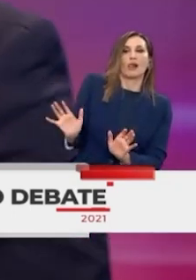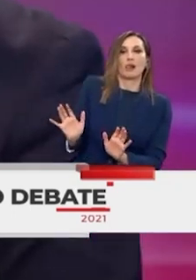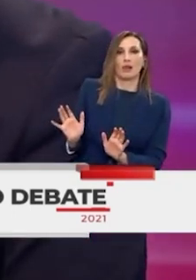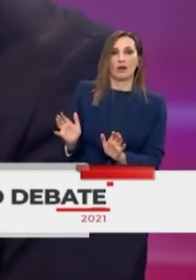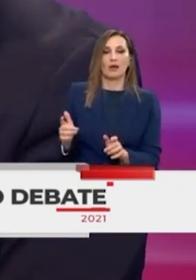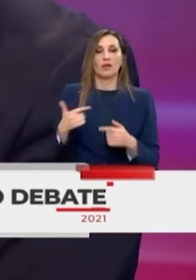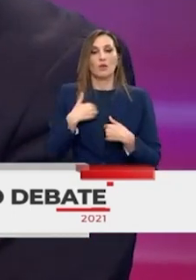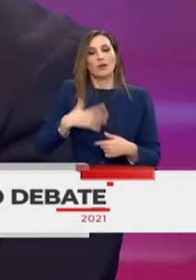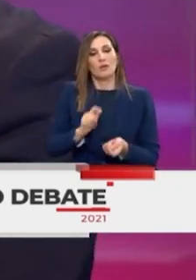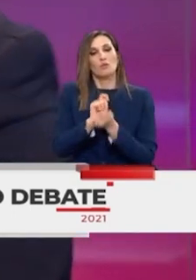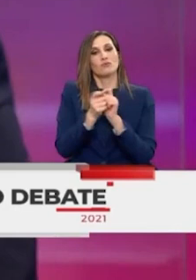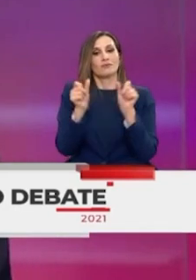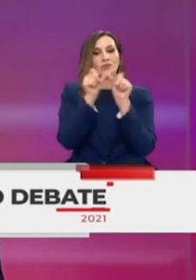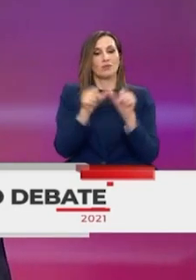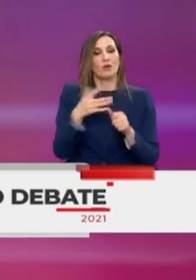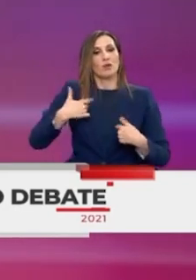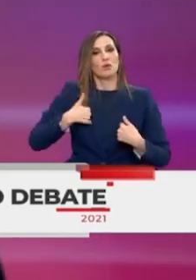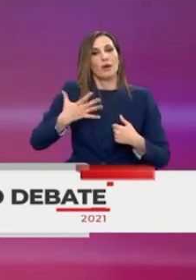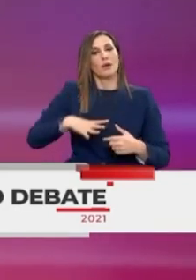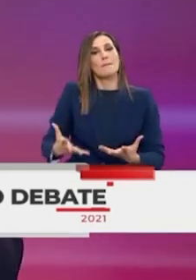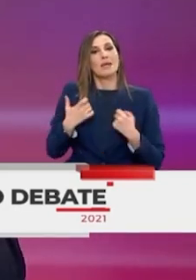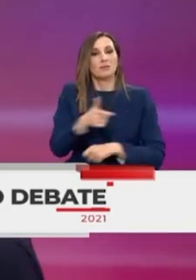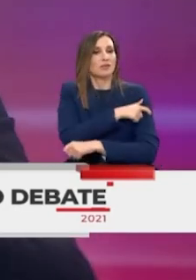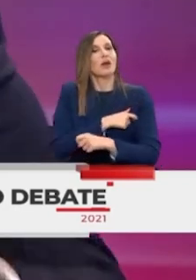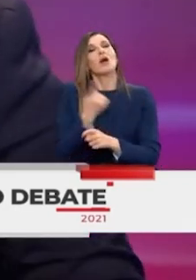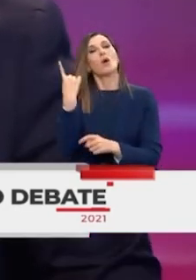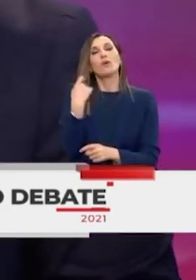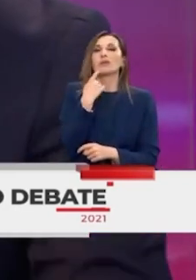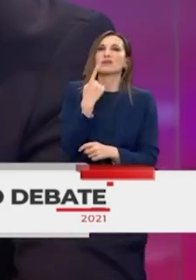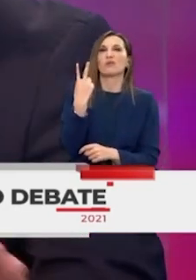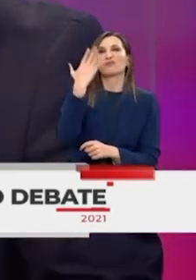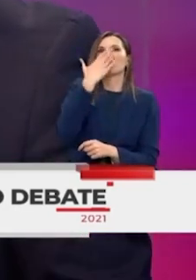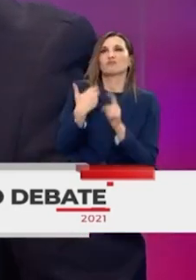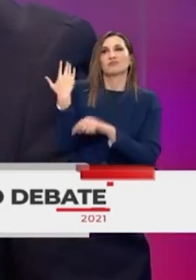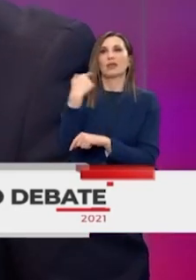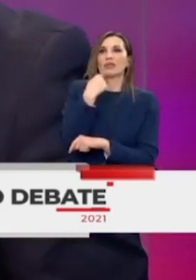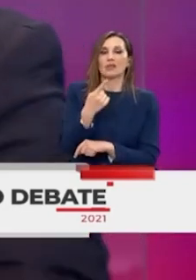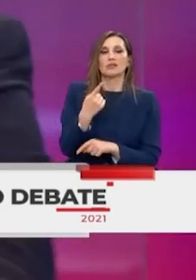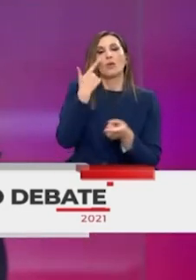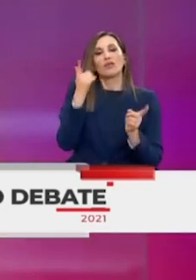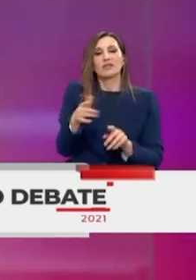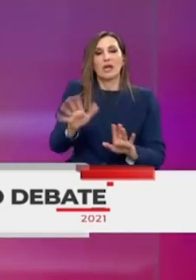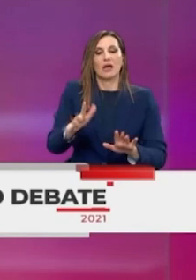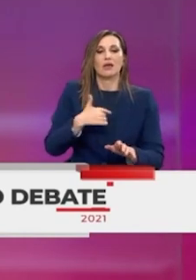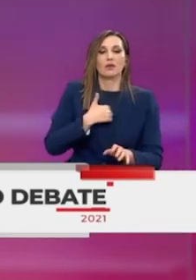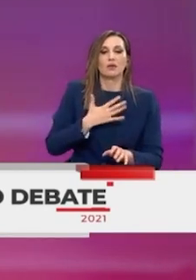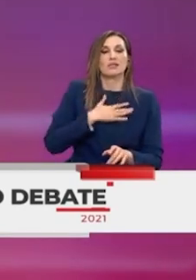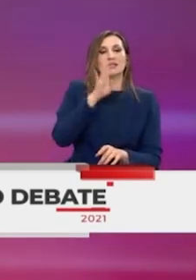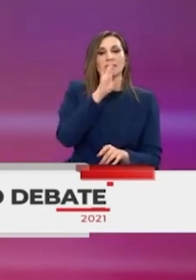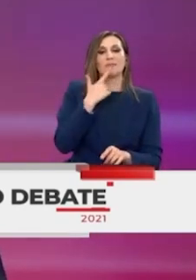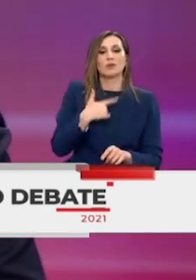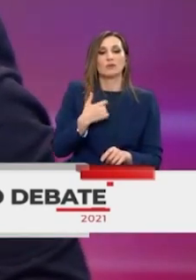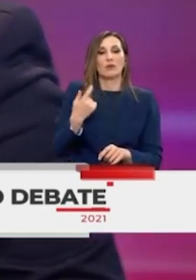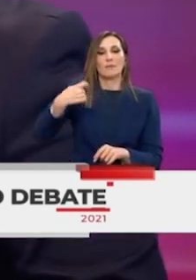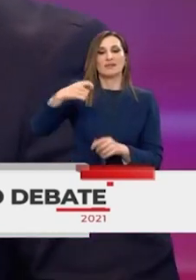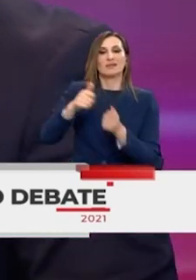Eu quero mudar esse registro. Eu quero ser o representante. Eu já o disse ontem, não vou replicar isto. Eu não vou ser, Pedro, se me perguntar assim, então não vai